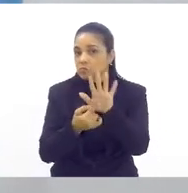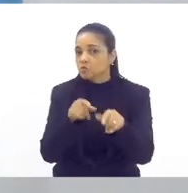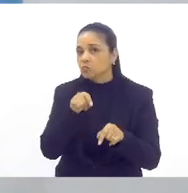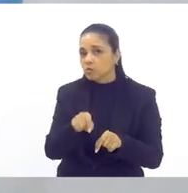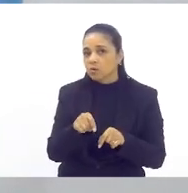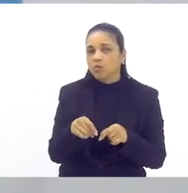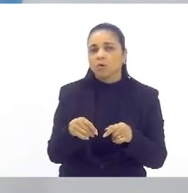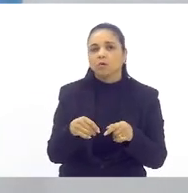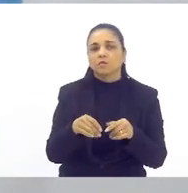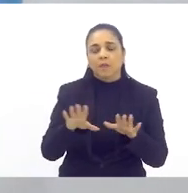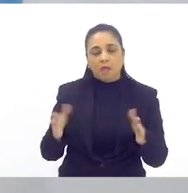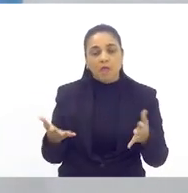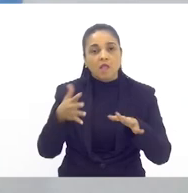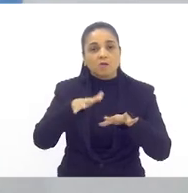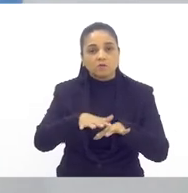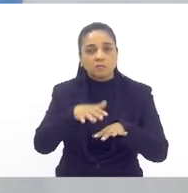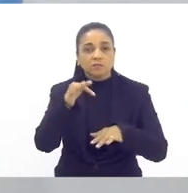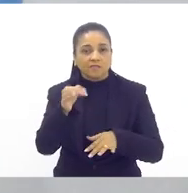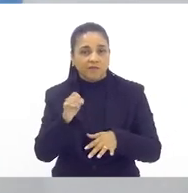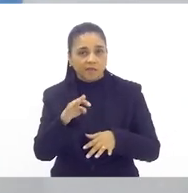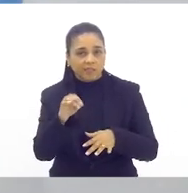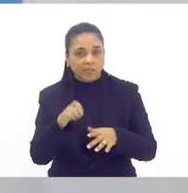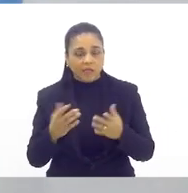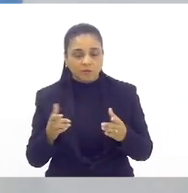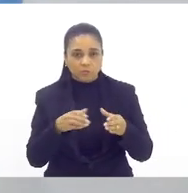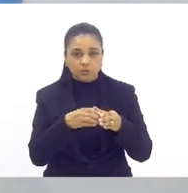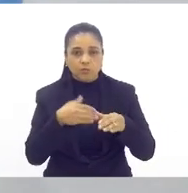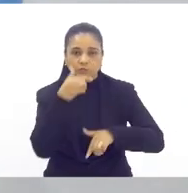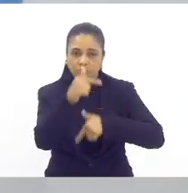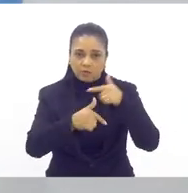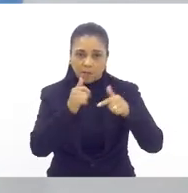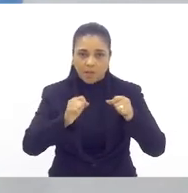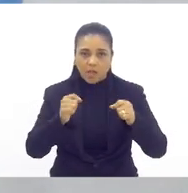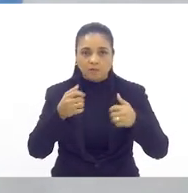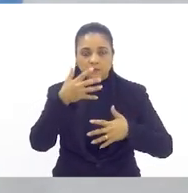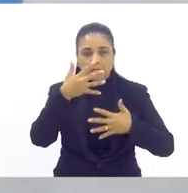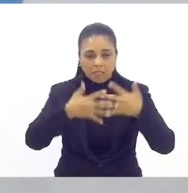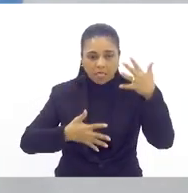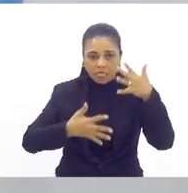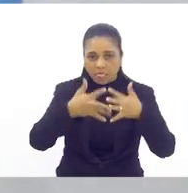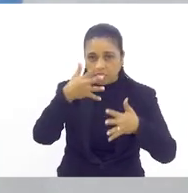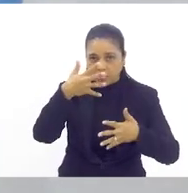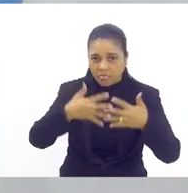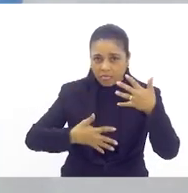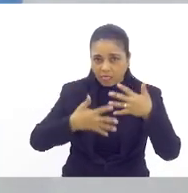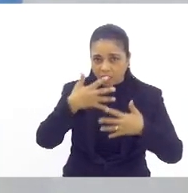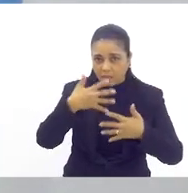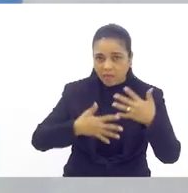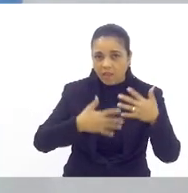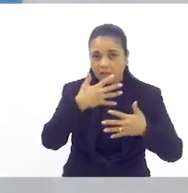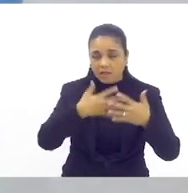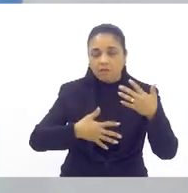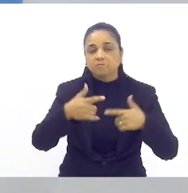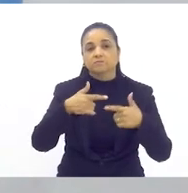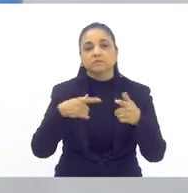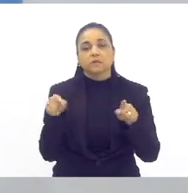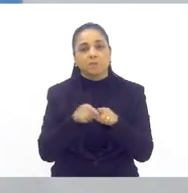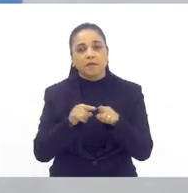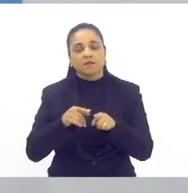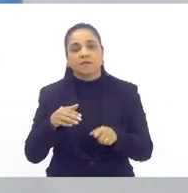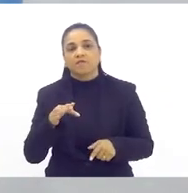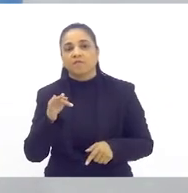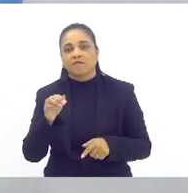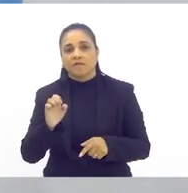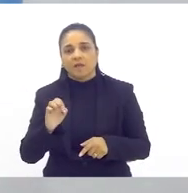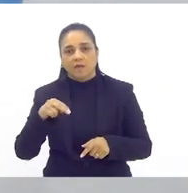sobre a inclusão da Faetec nesse grupo de trabalho da Transparência dos professores da faep que foi apontada aqui para FAETEC que é outro